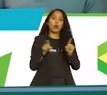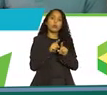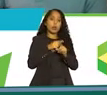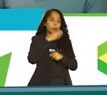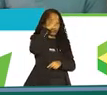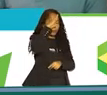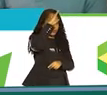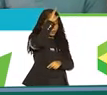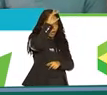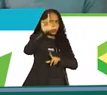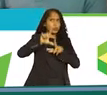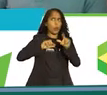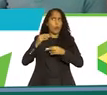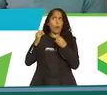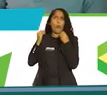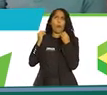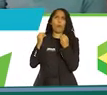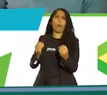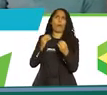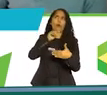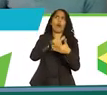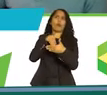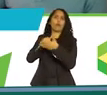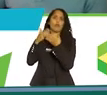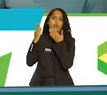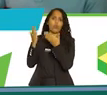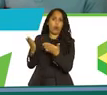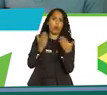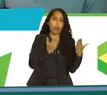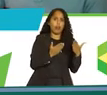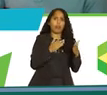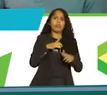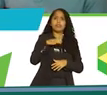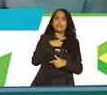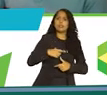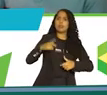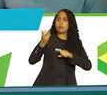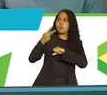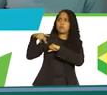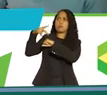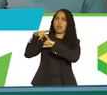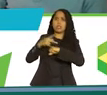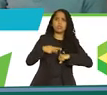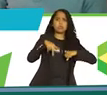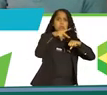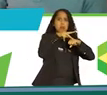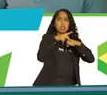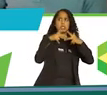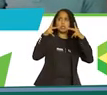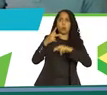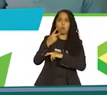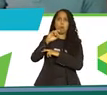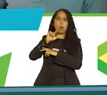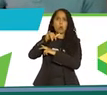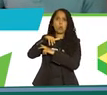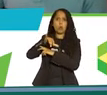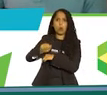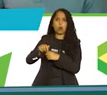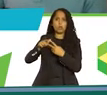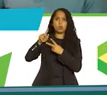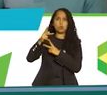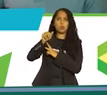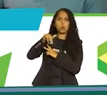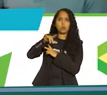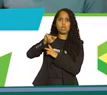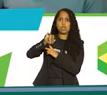Bolsonaro? Como se você chega ao que chegamos na Hungria, na Polônia, enfim, e o papel da internet